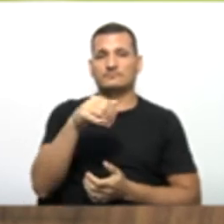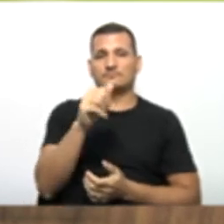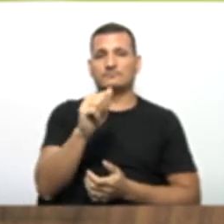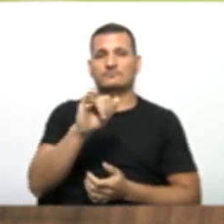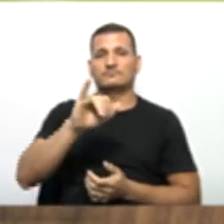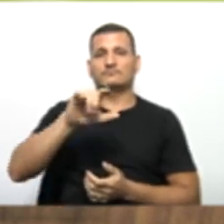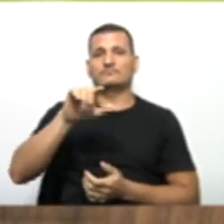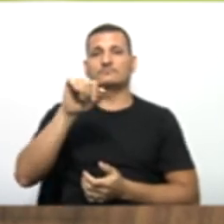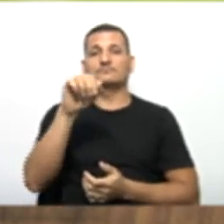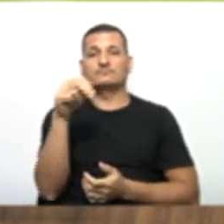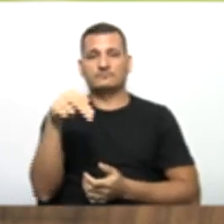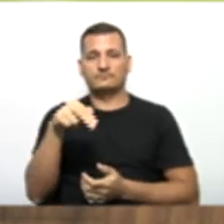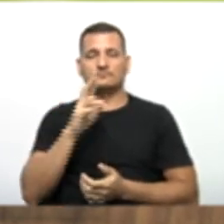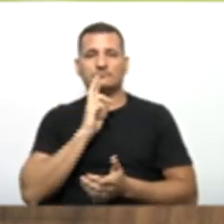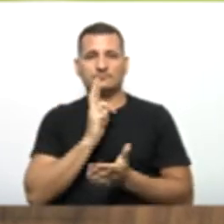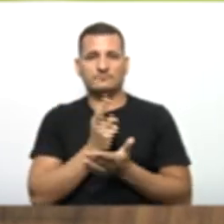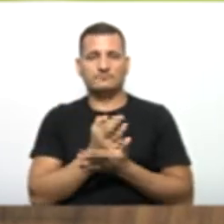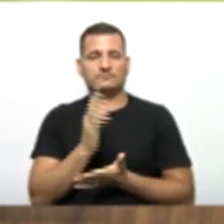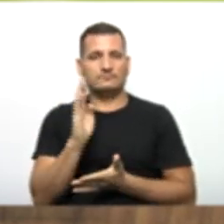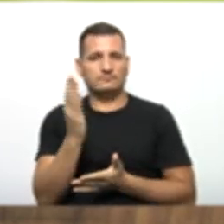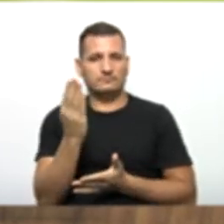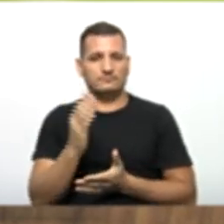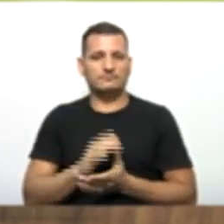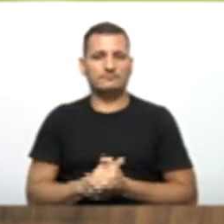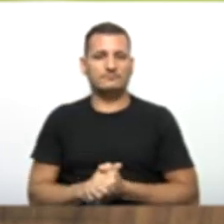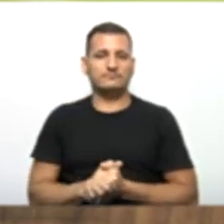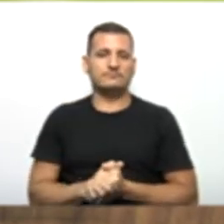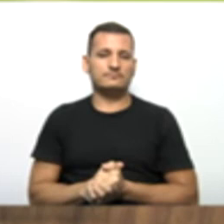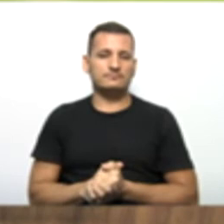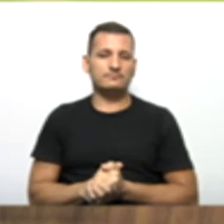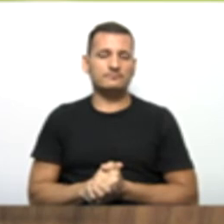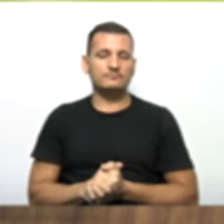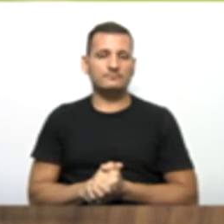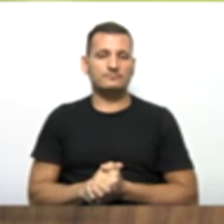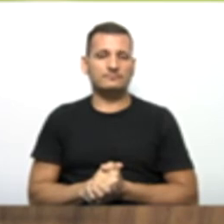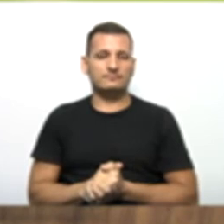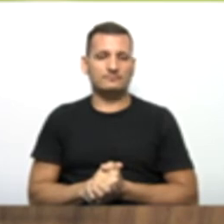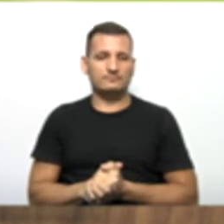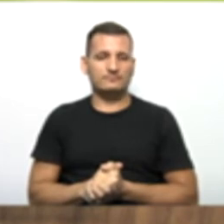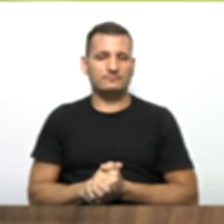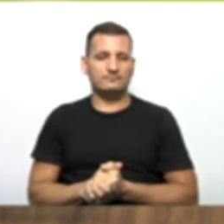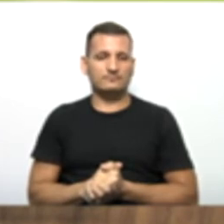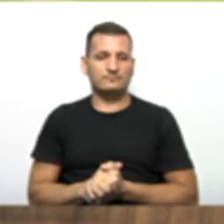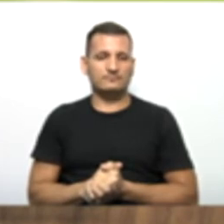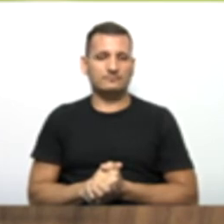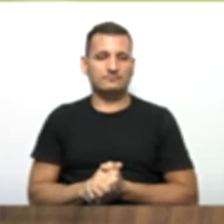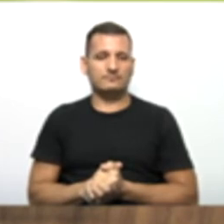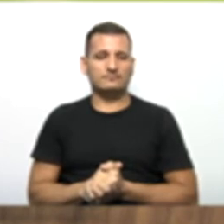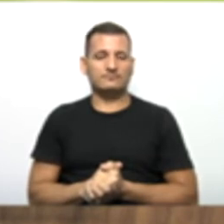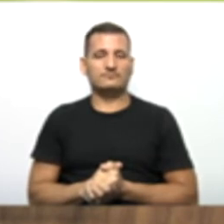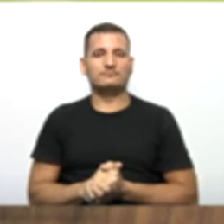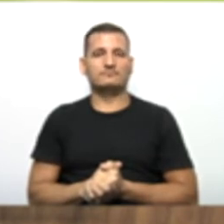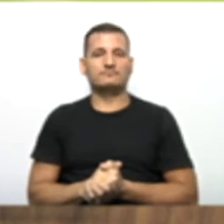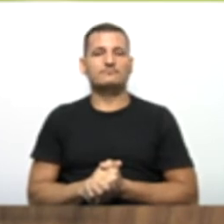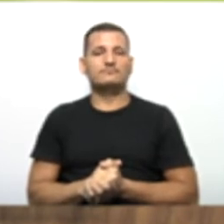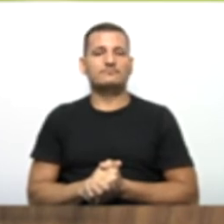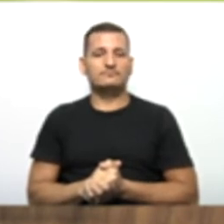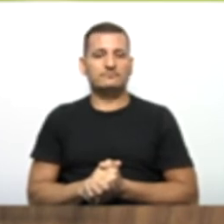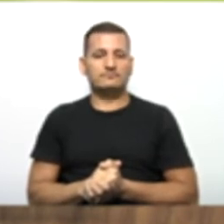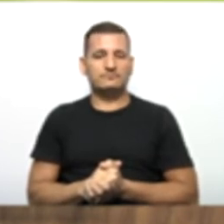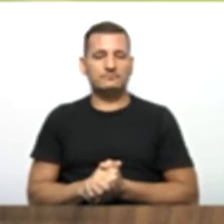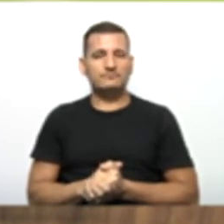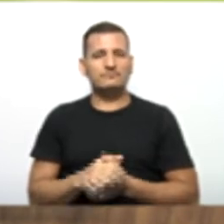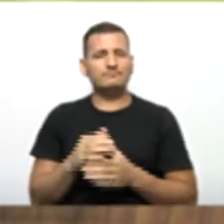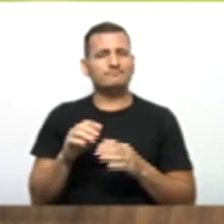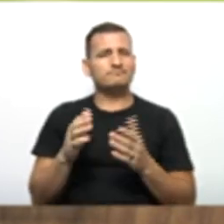norte falou que é falso fala o que quer fala o que é falso agora teve agora teve essa discordância é isso você manda